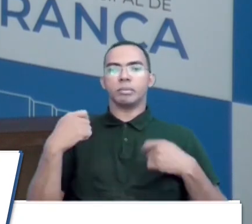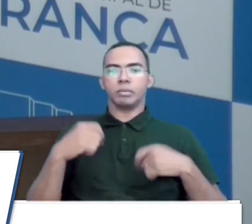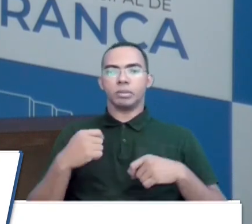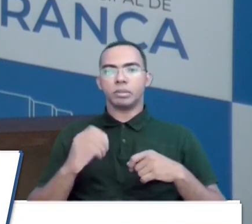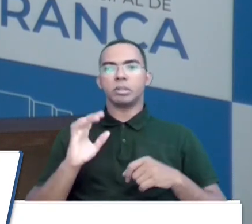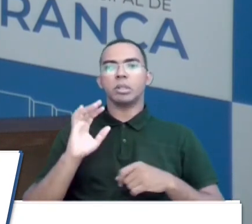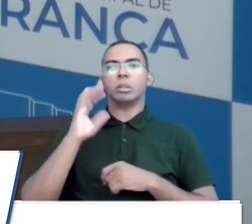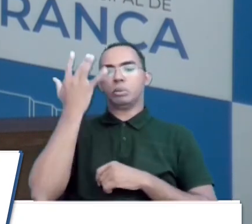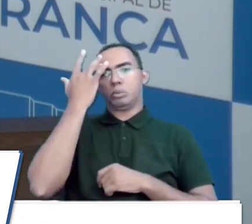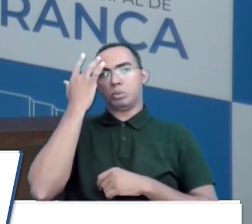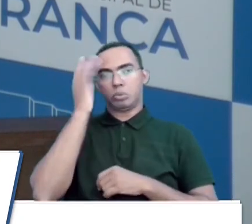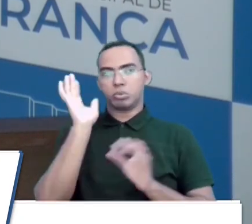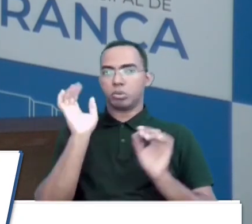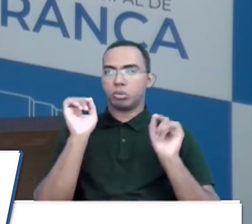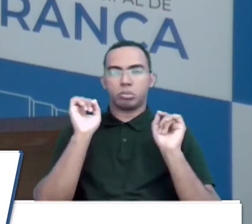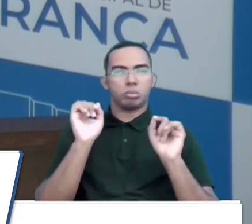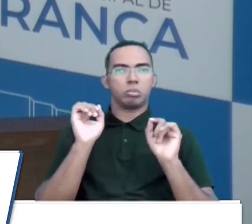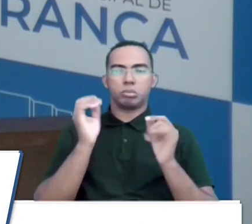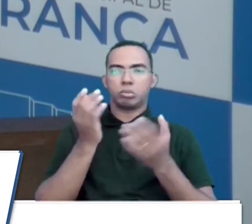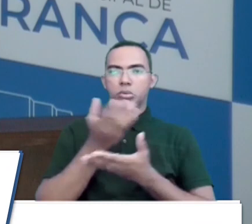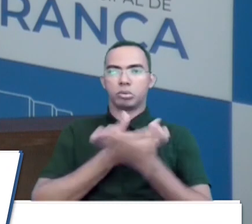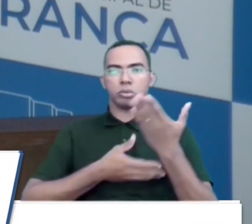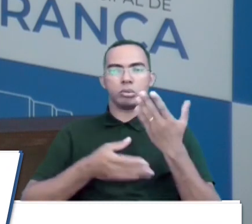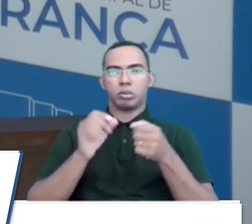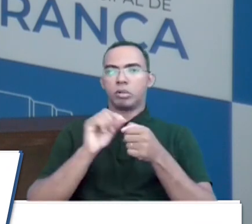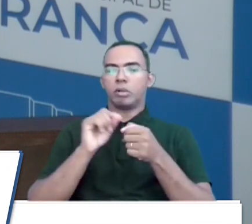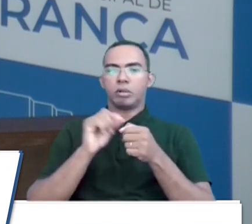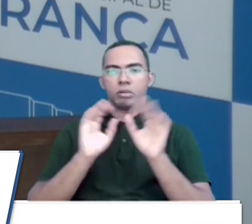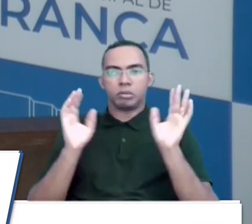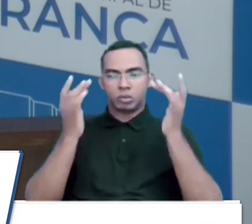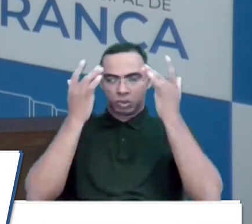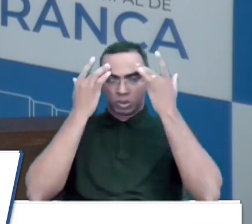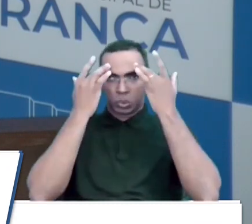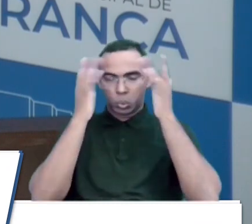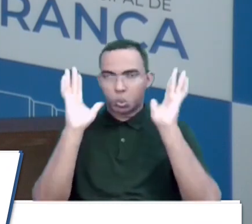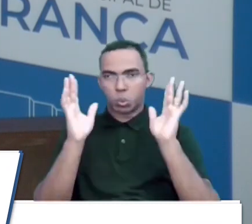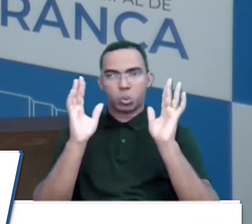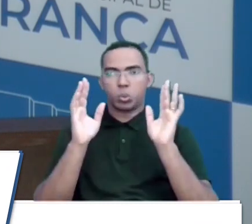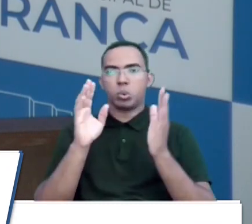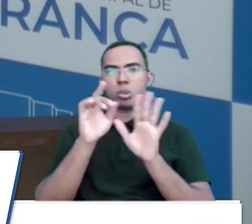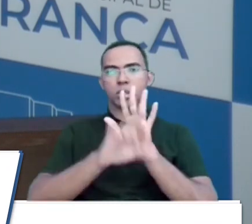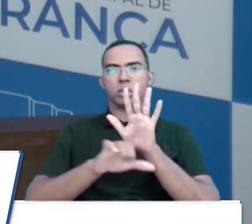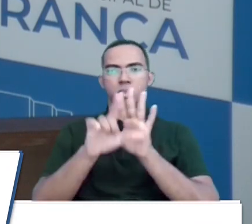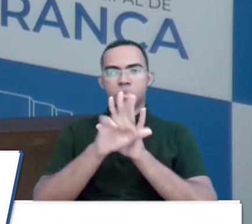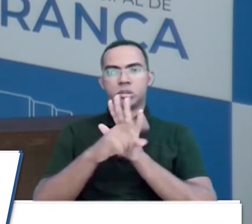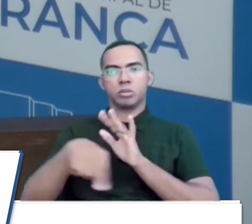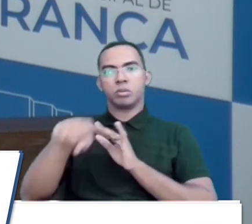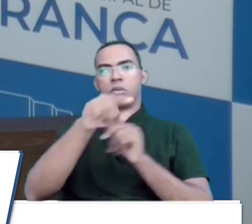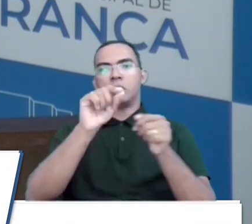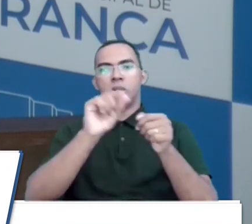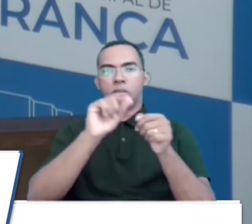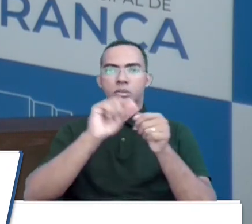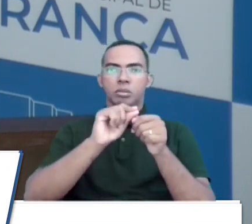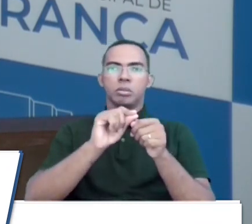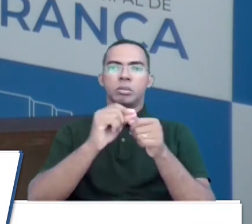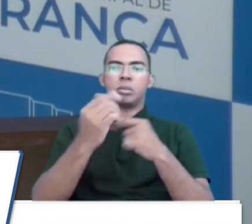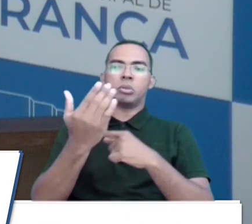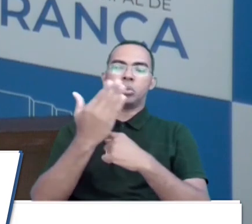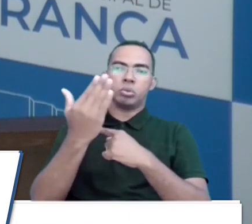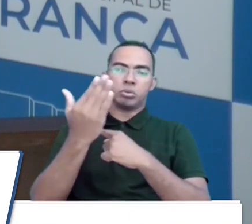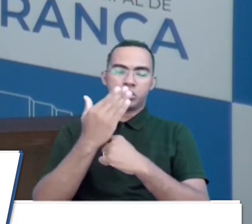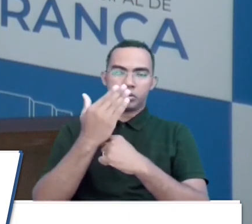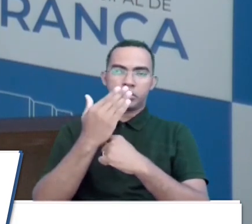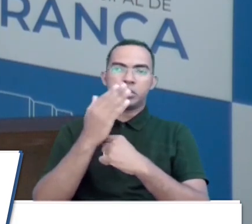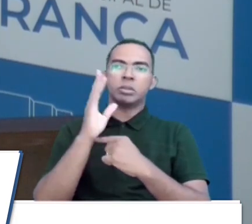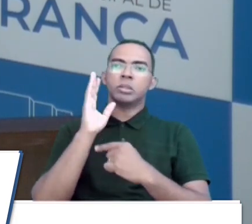sei o que poderia estar sendo feito, entendeu? Eu não conheço de legislação, o que vocês poderiam estar nos ajudando. Eu já